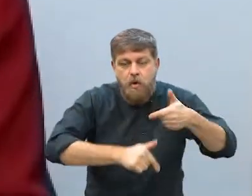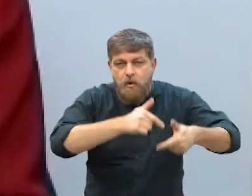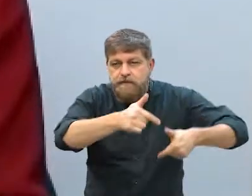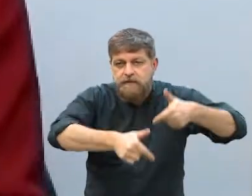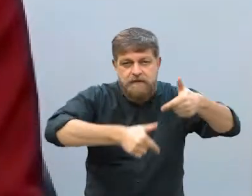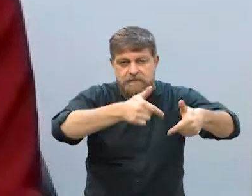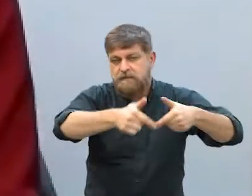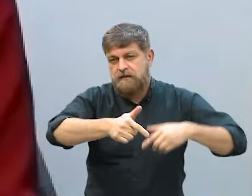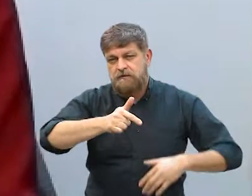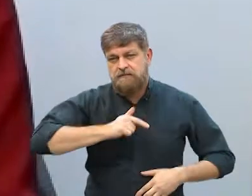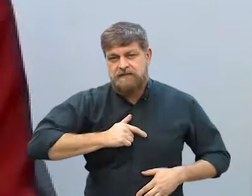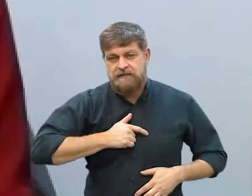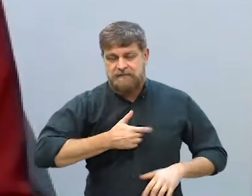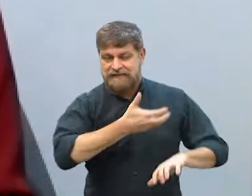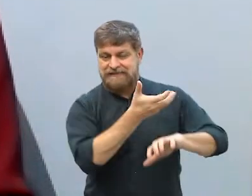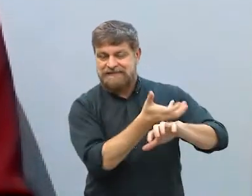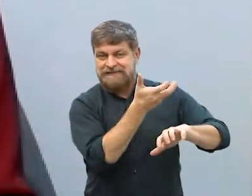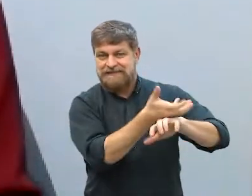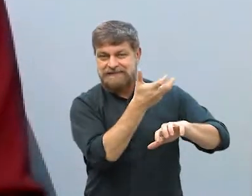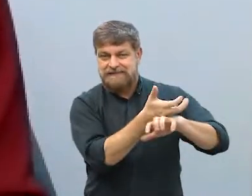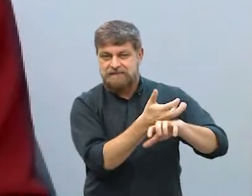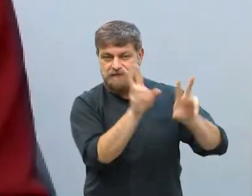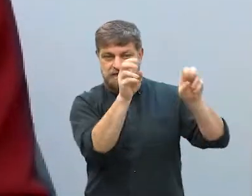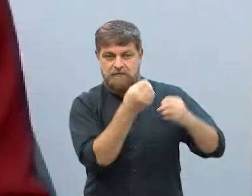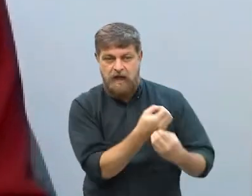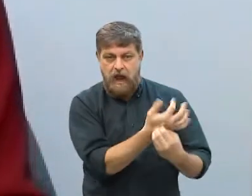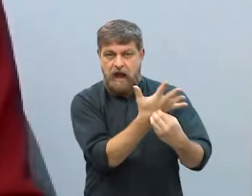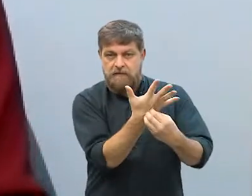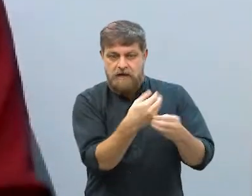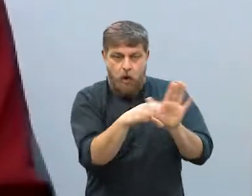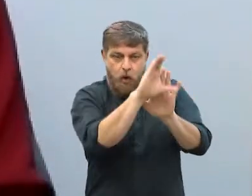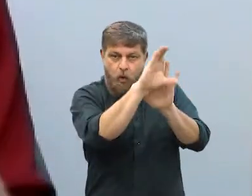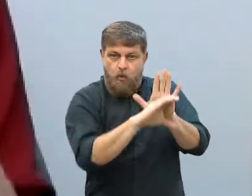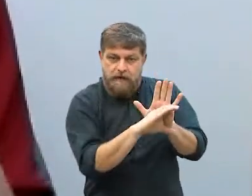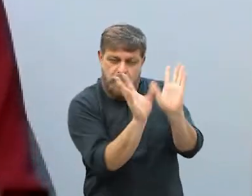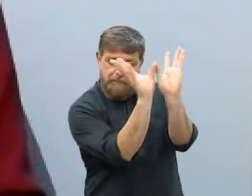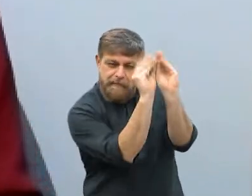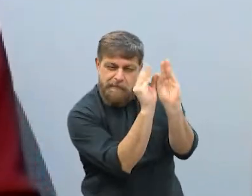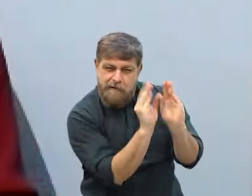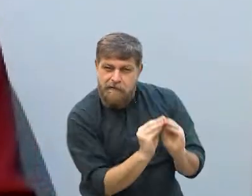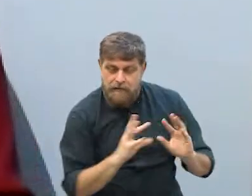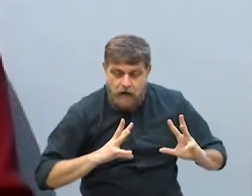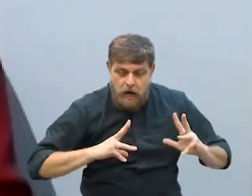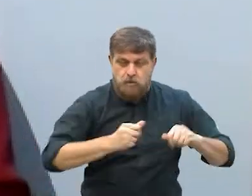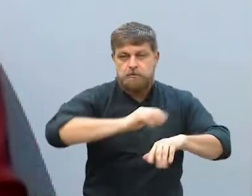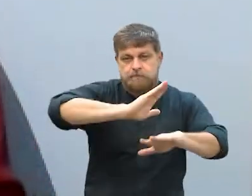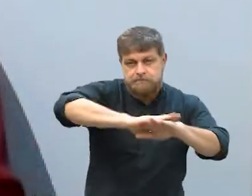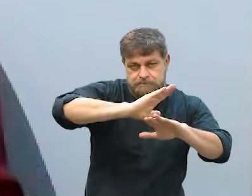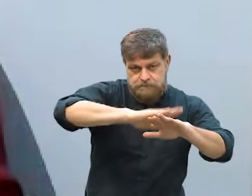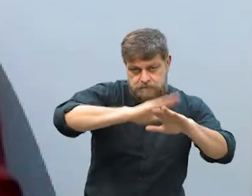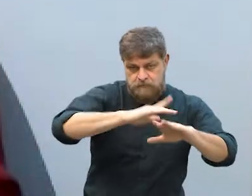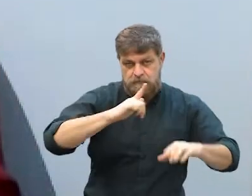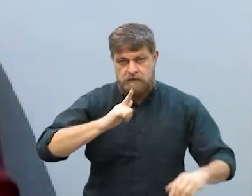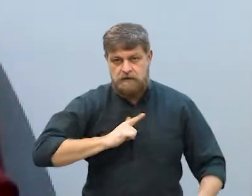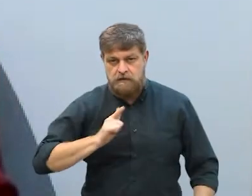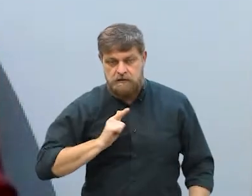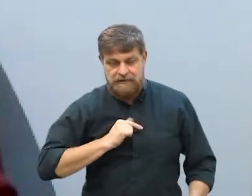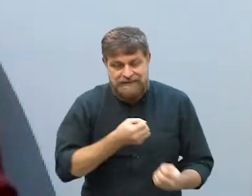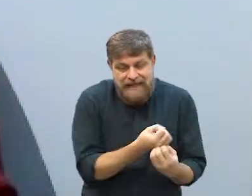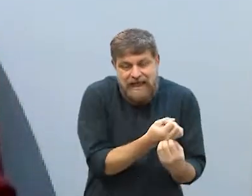ter uma disciplina sobre artes, mas todo o currículo, tudo o que se faz tem essa